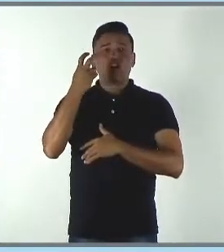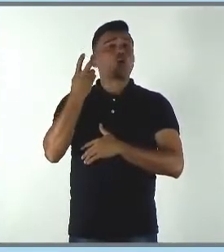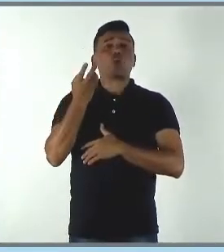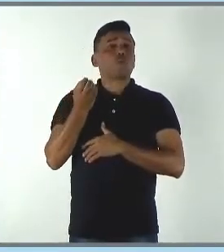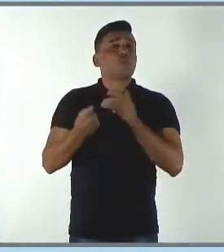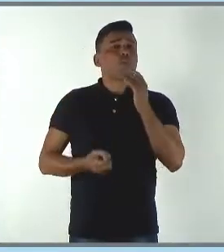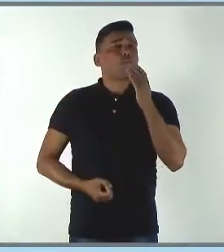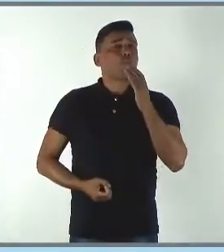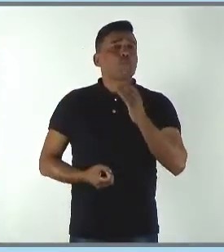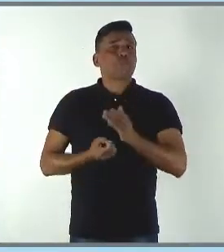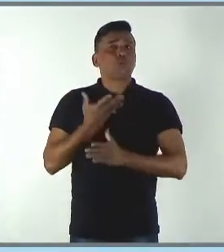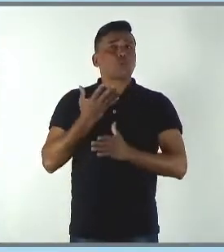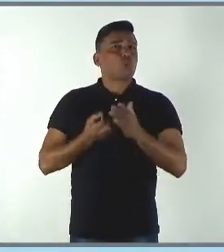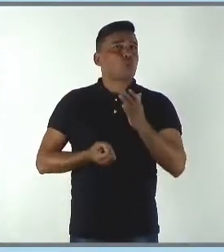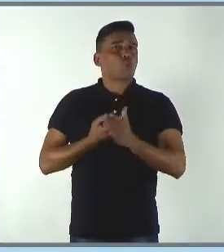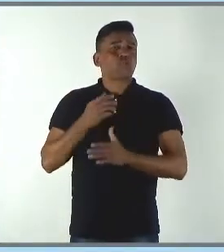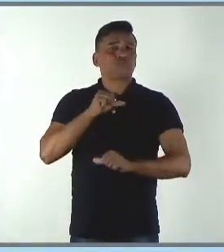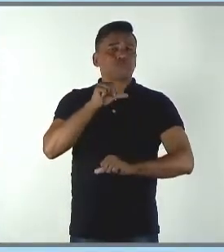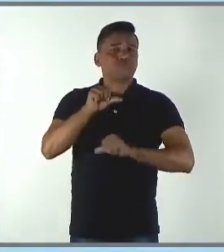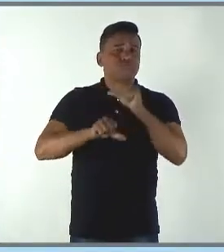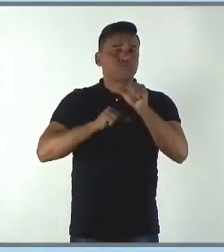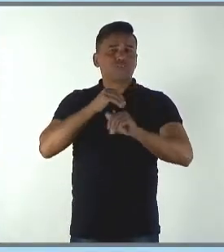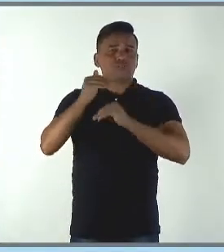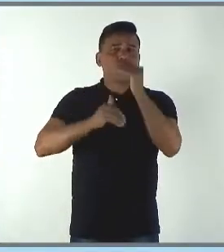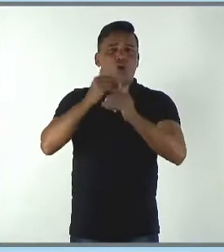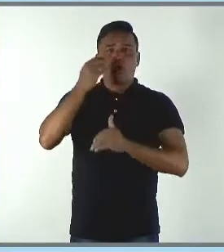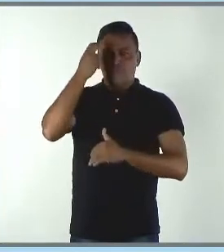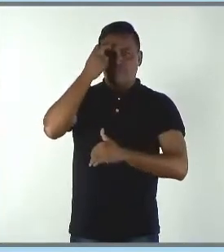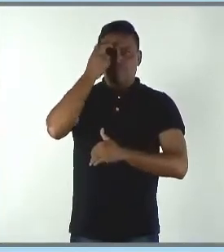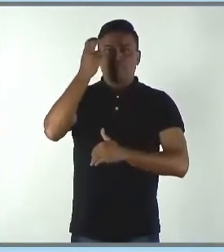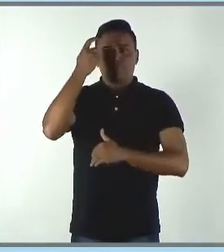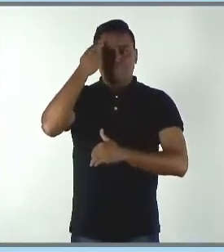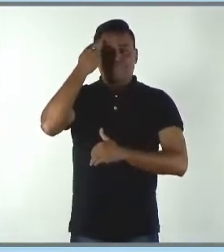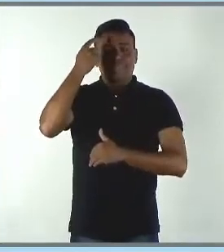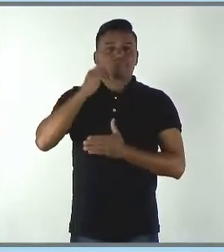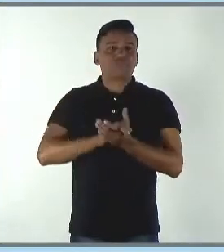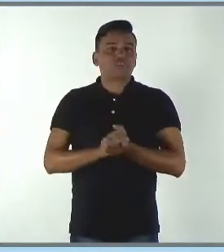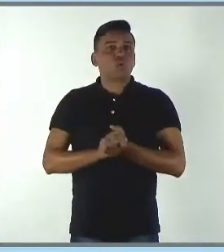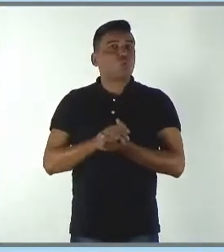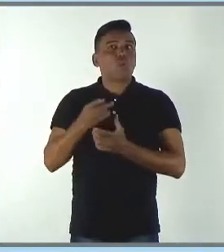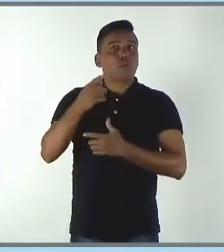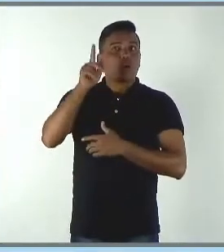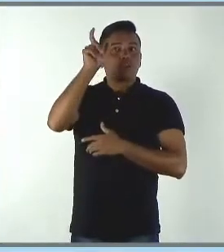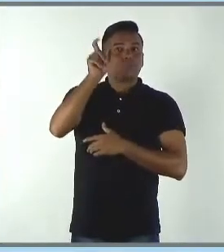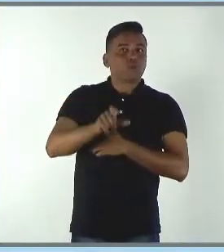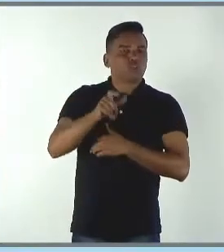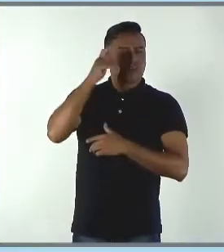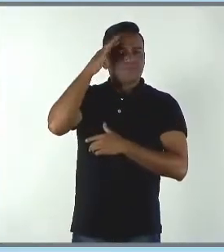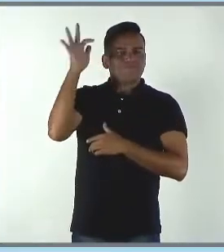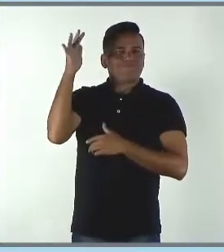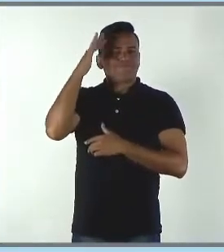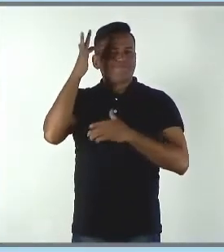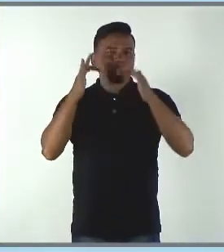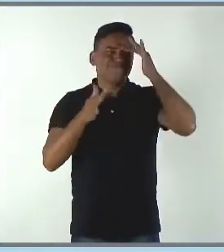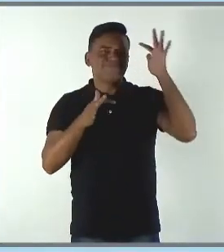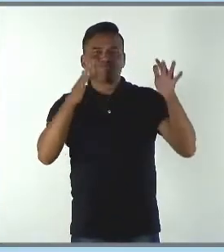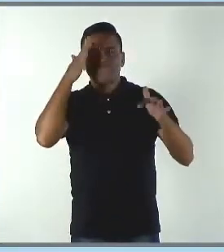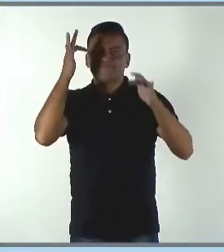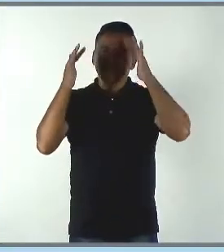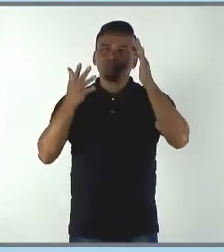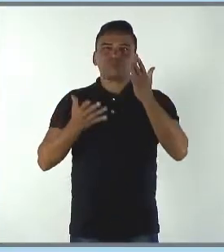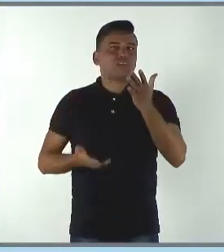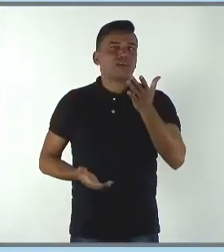pensamento, envolve o domínio do sujeito de imaginar mundos, de projetar